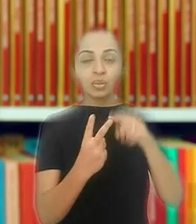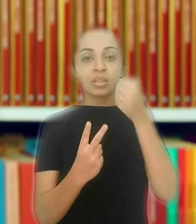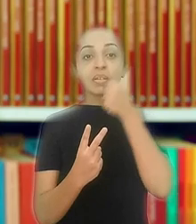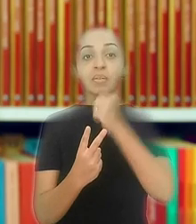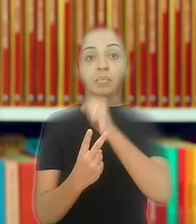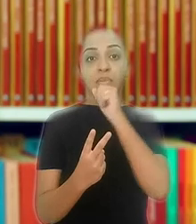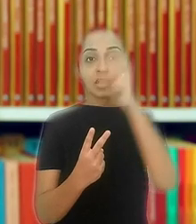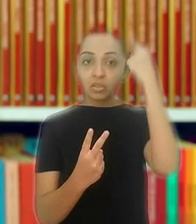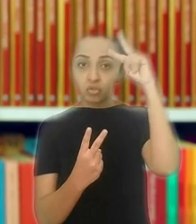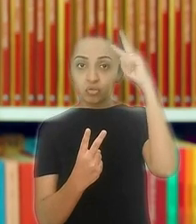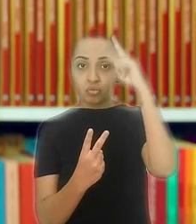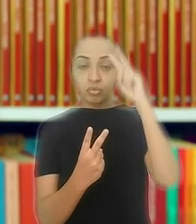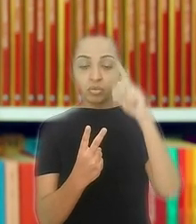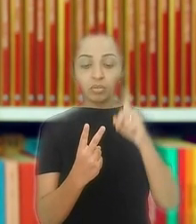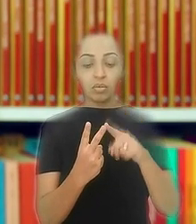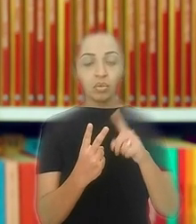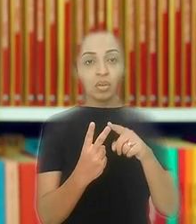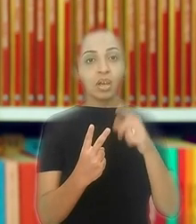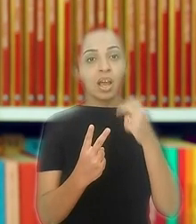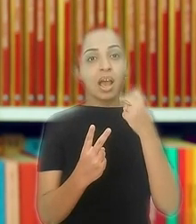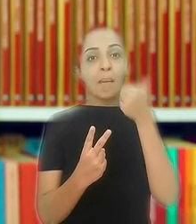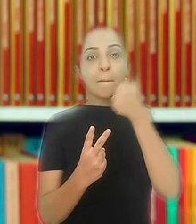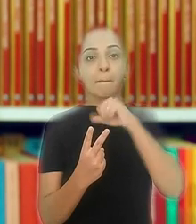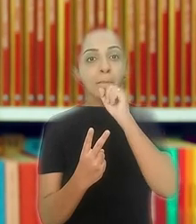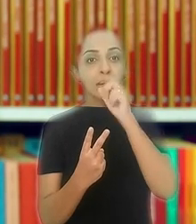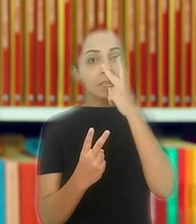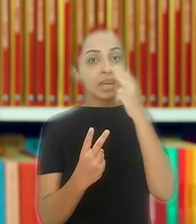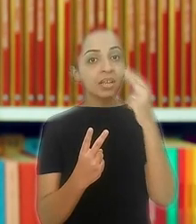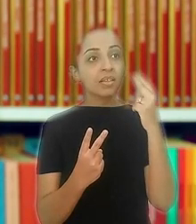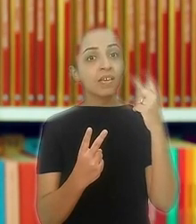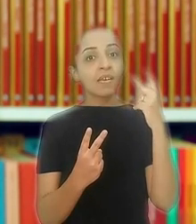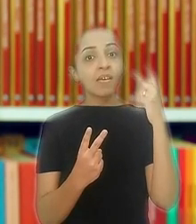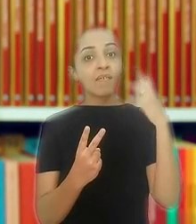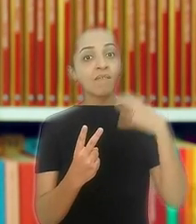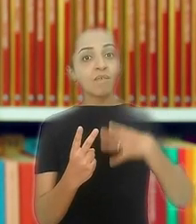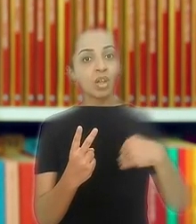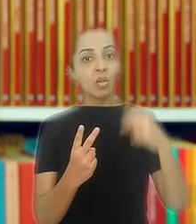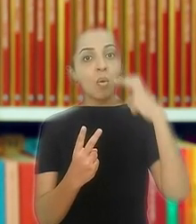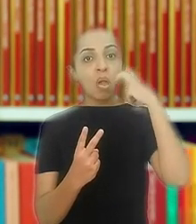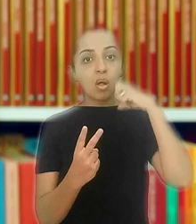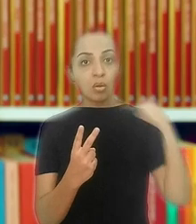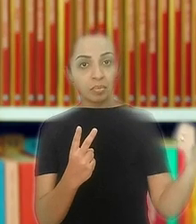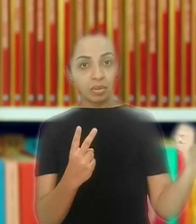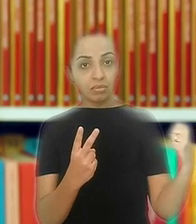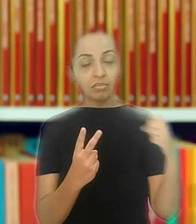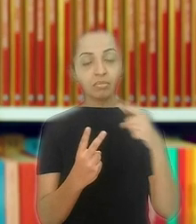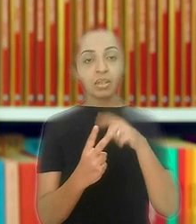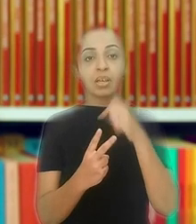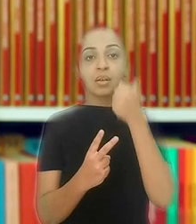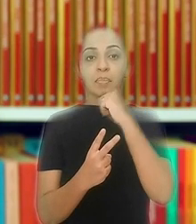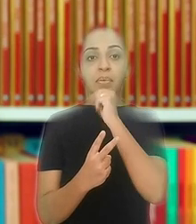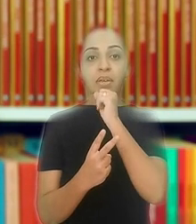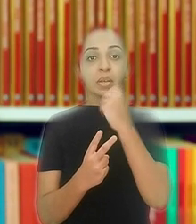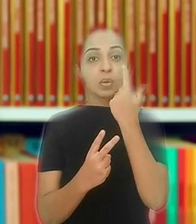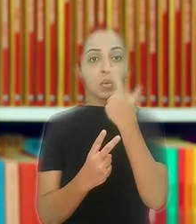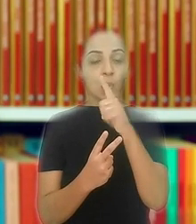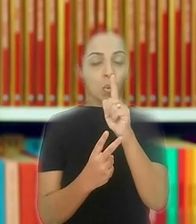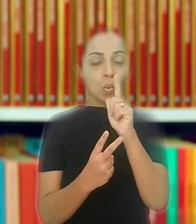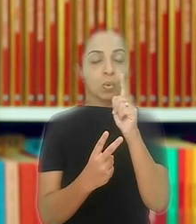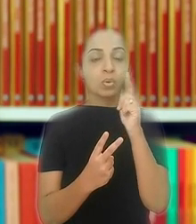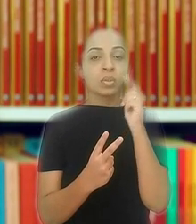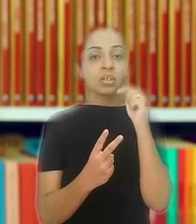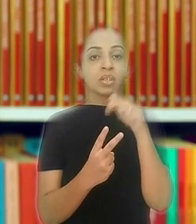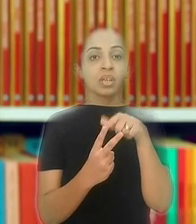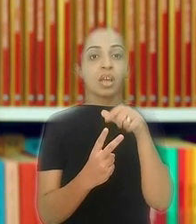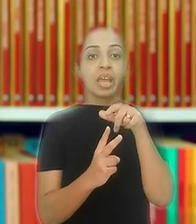um filho que sequestrado que ela perde um parque e a outra mãe que sequestrou esse menino e